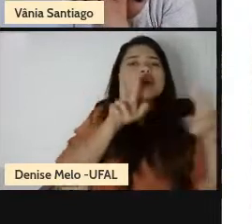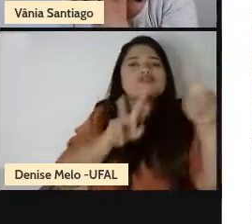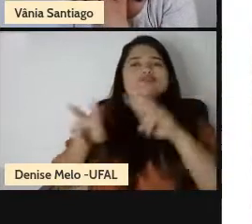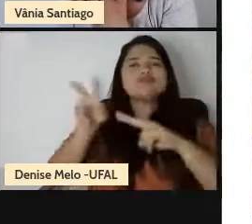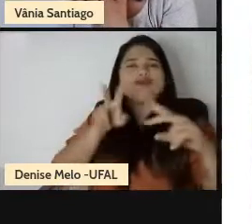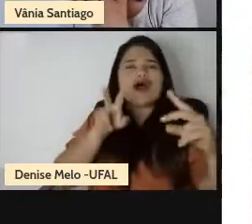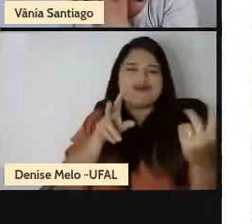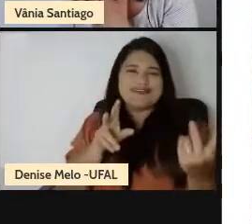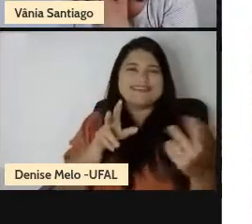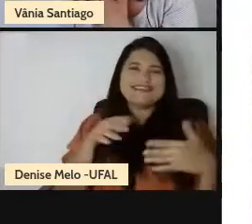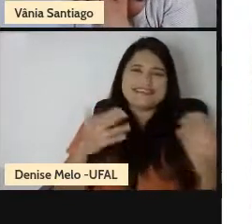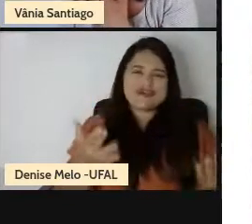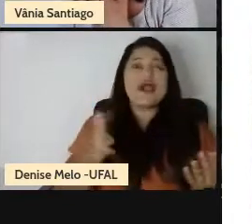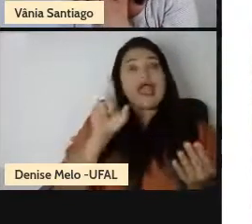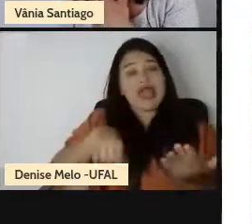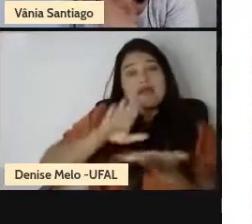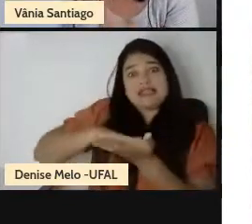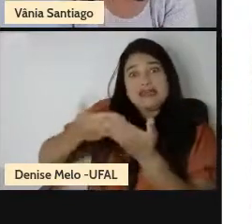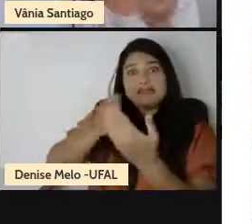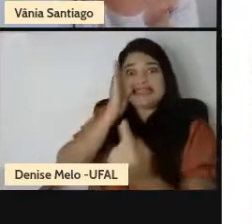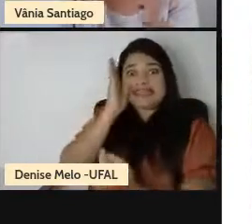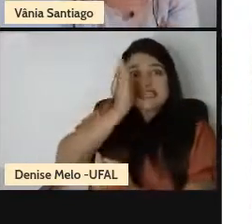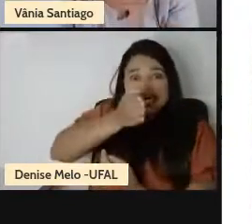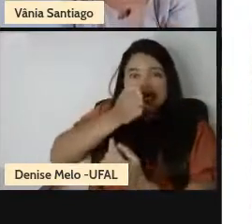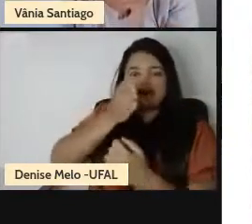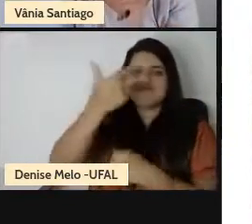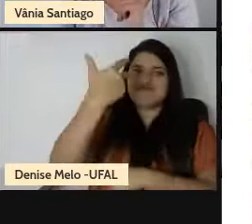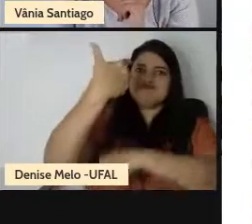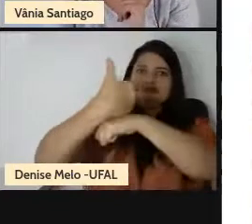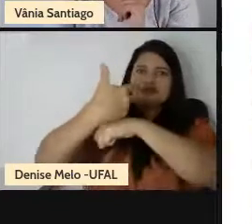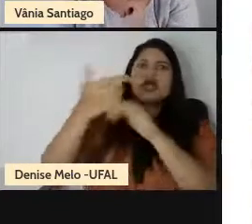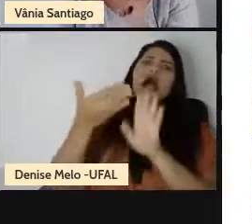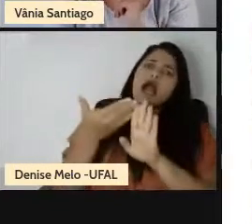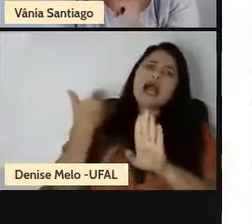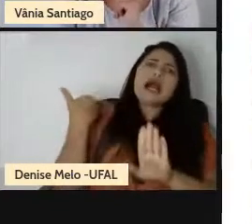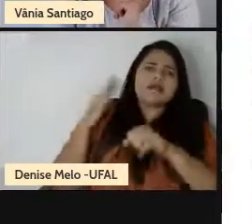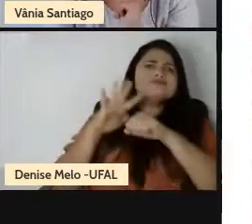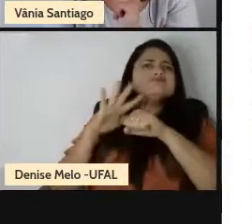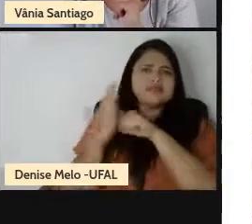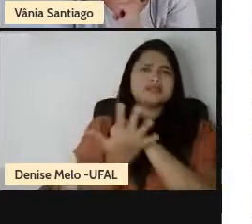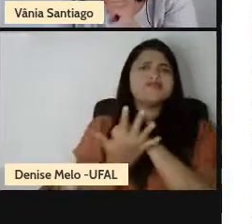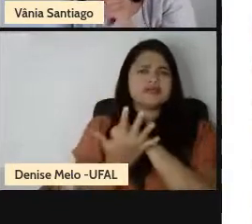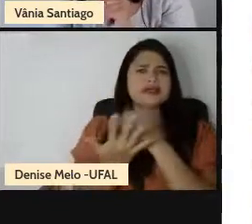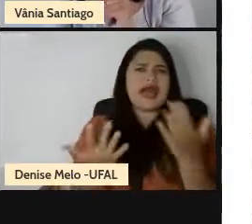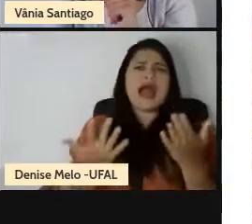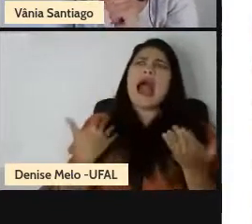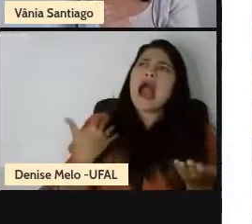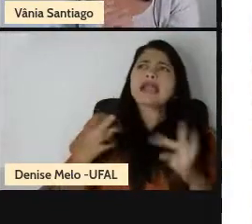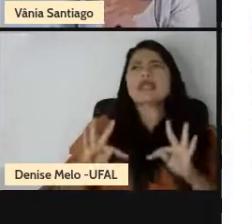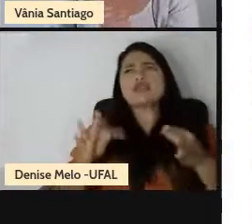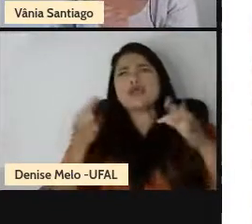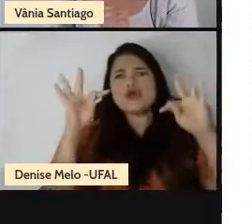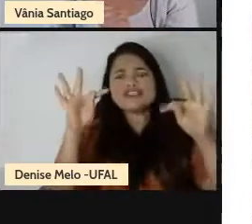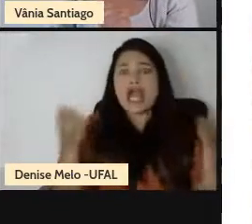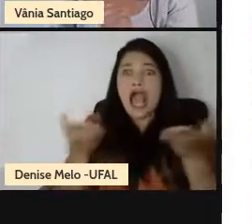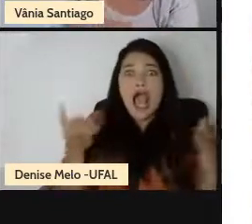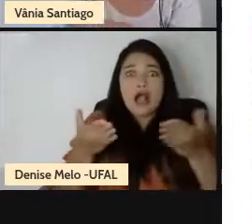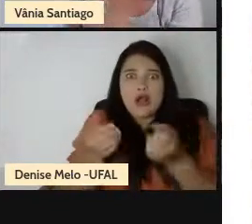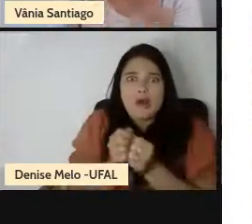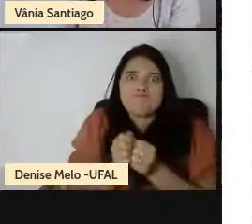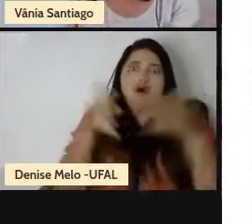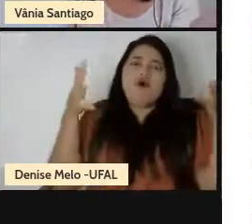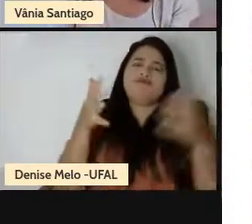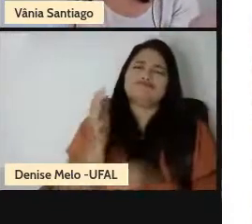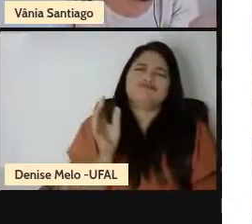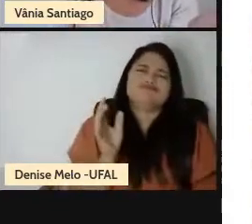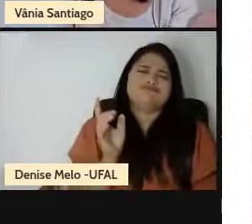a interpretação diretamente para a câmera. Tudo isso antes da pandemia. Então, a gente pensa que os recursos tecnológicos, é agora que a gente está pensando nisso,